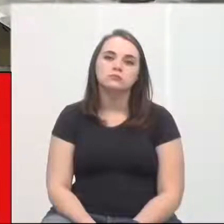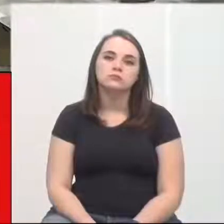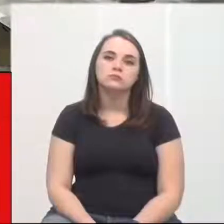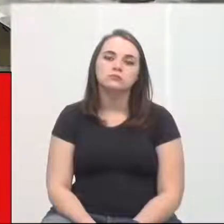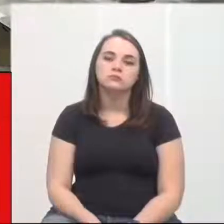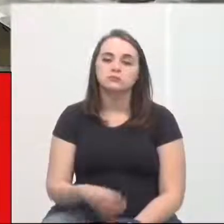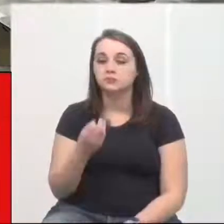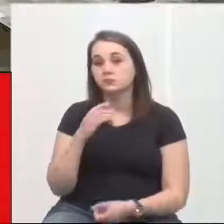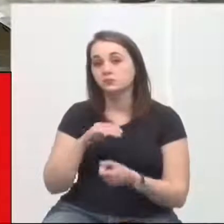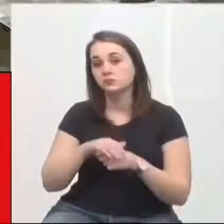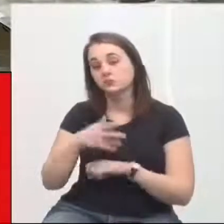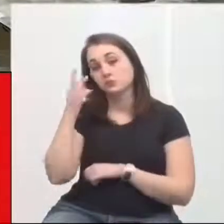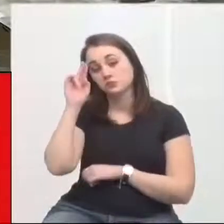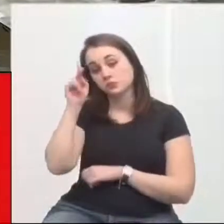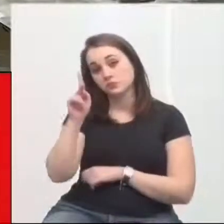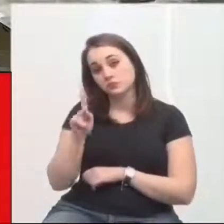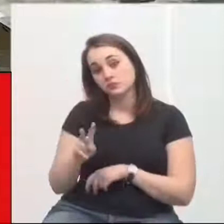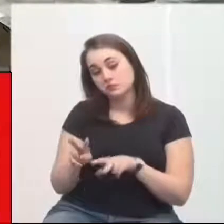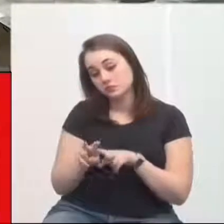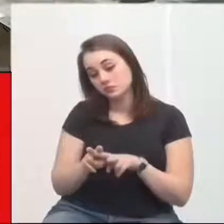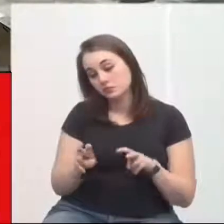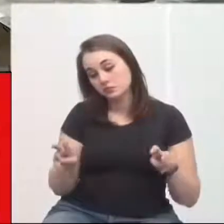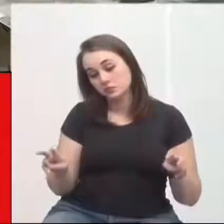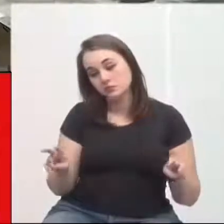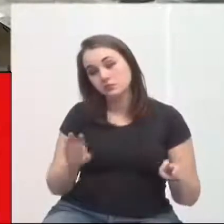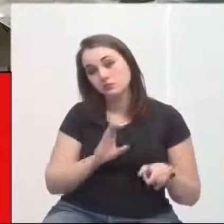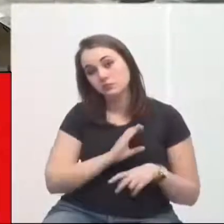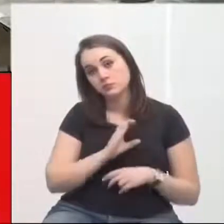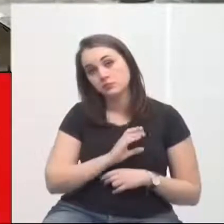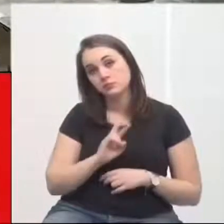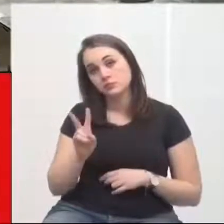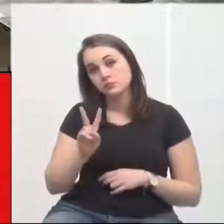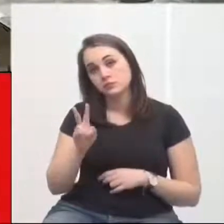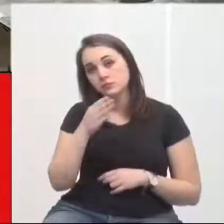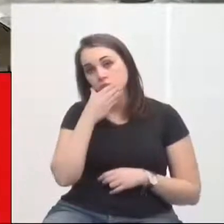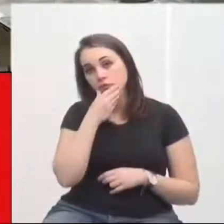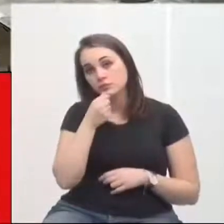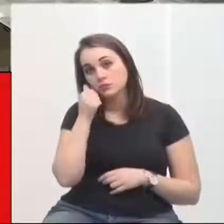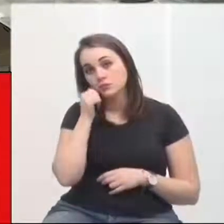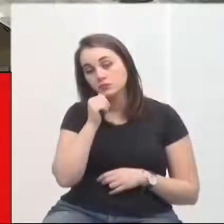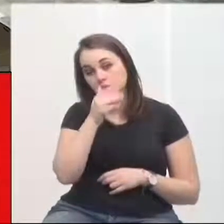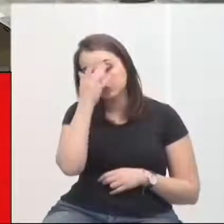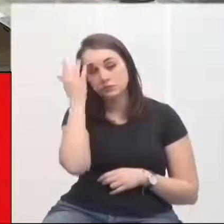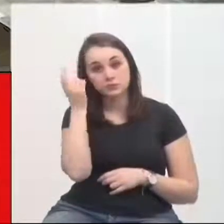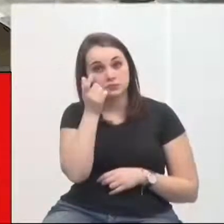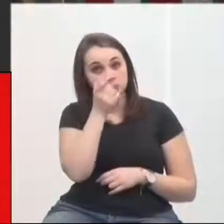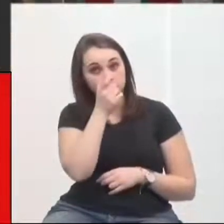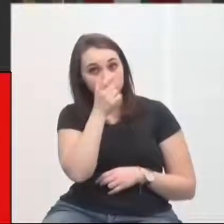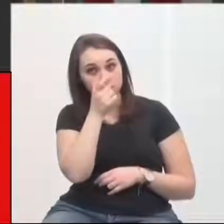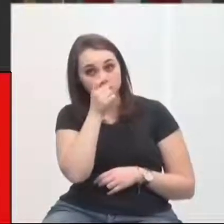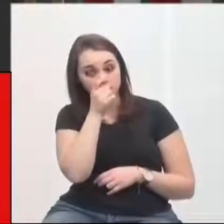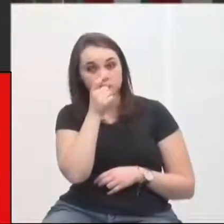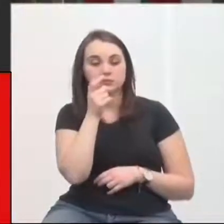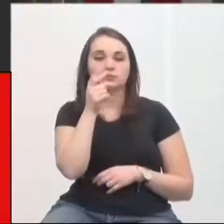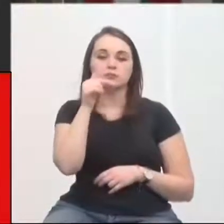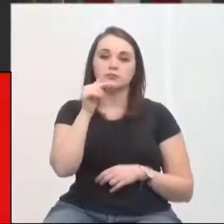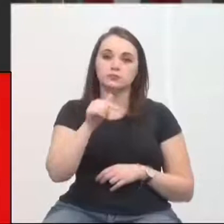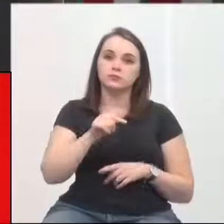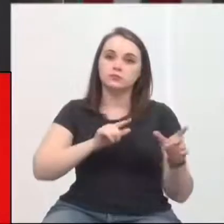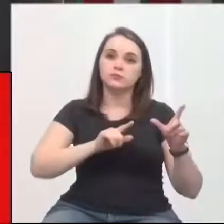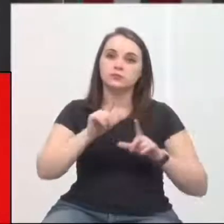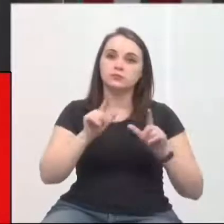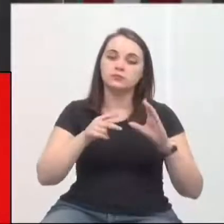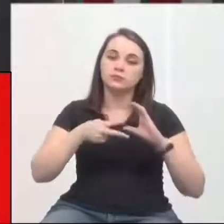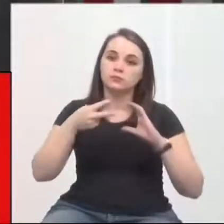Boa noite, senhor presidente, mesa diretora, colegas vereadores e vereadoras, quem nos assiste pelo plenário, pela TV Câmara,